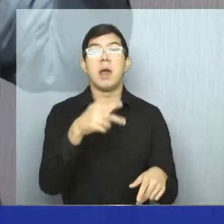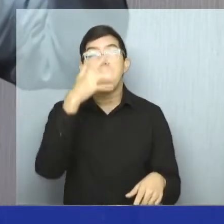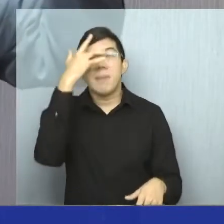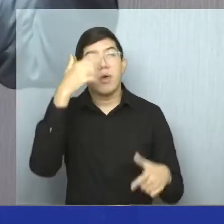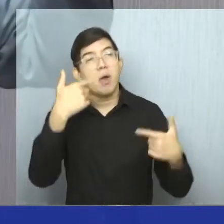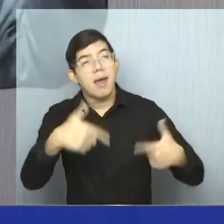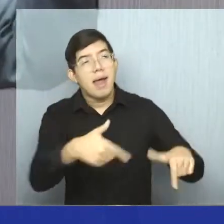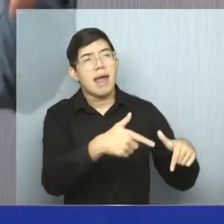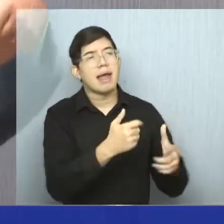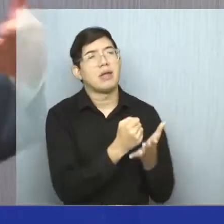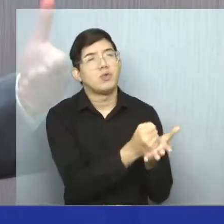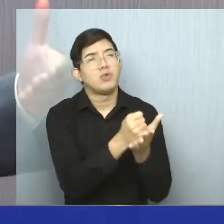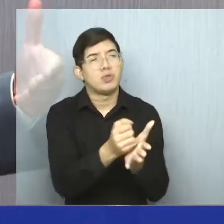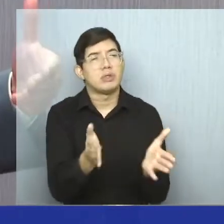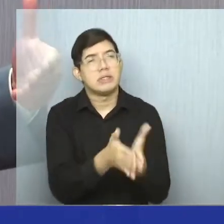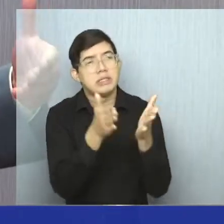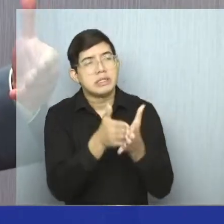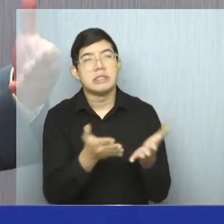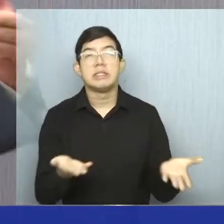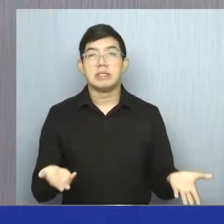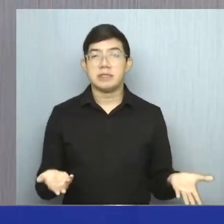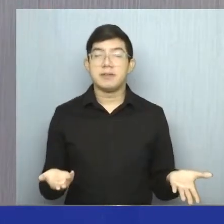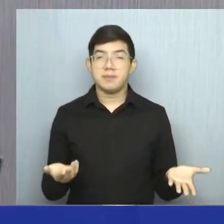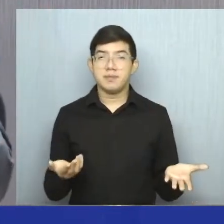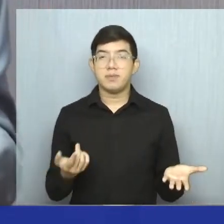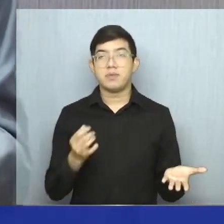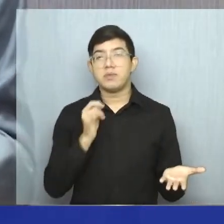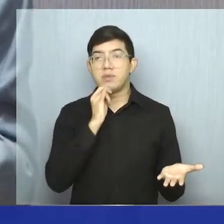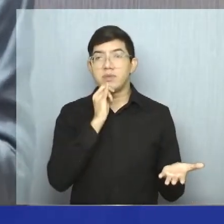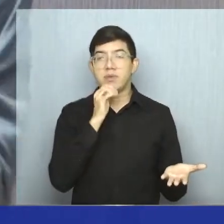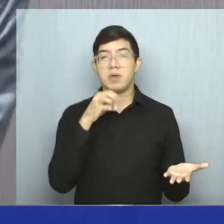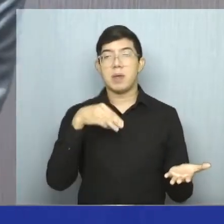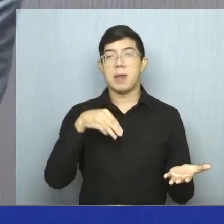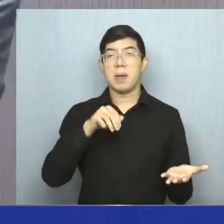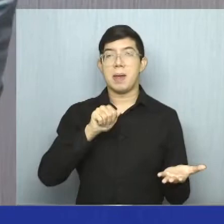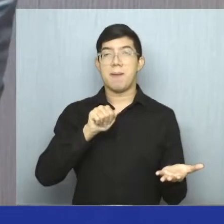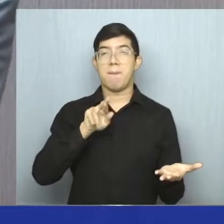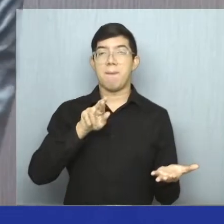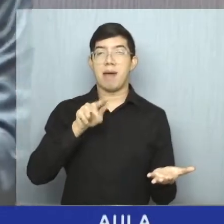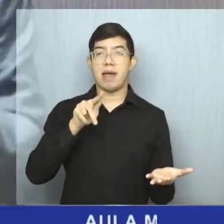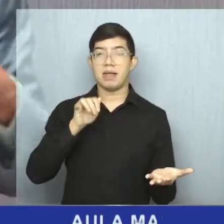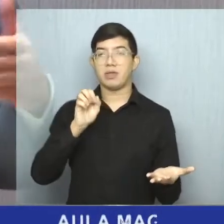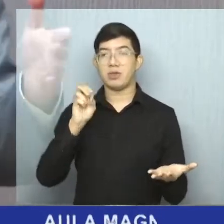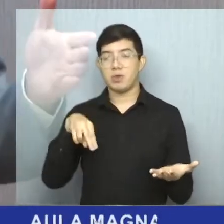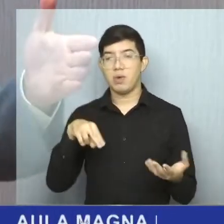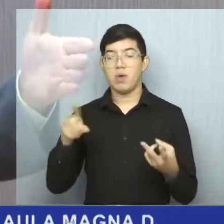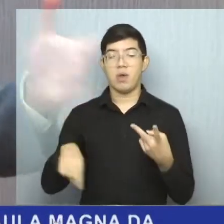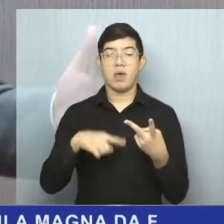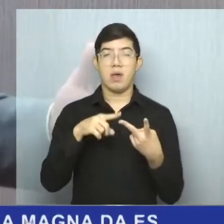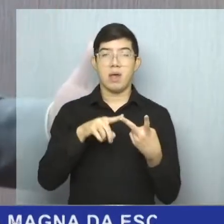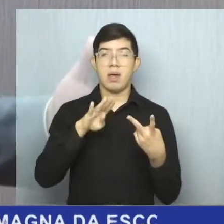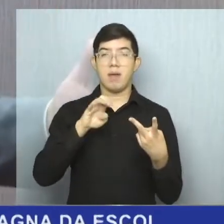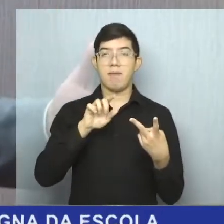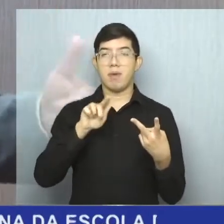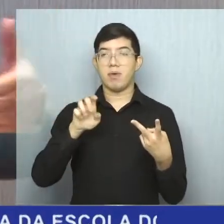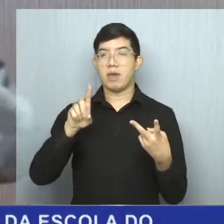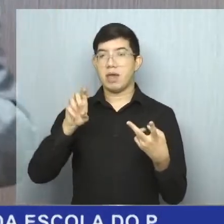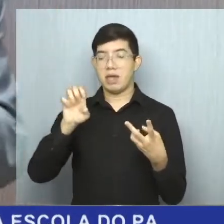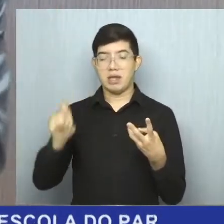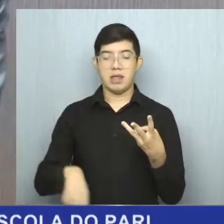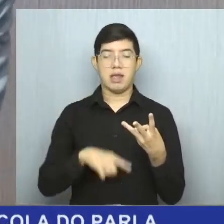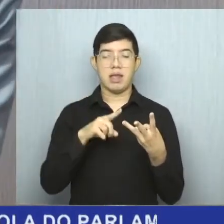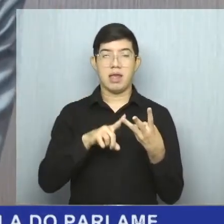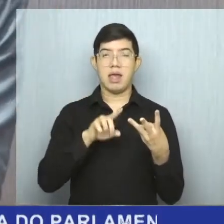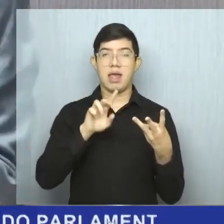quero ser complicado, eu quero ser simples. O Mark Zuckerberg, o Bill Gates, o Elon Musk